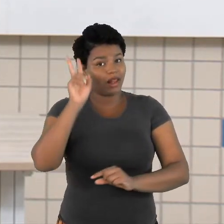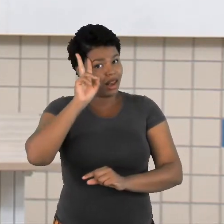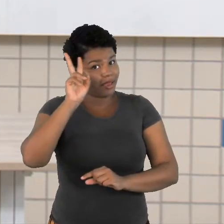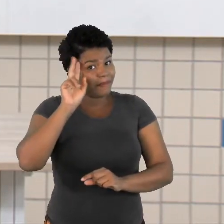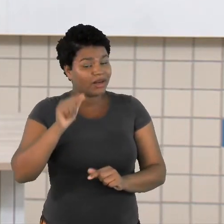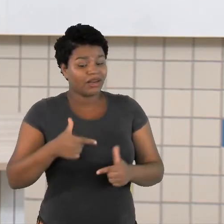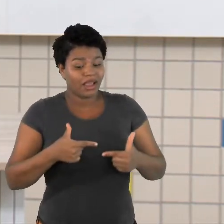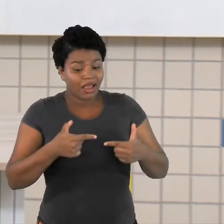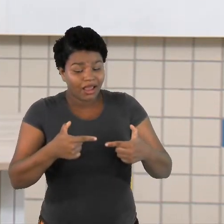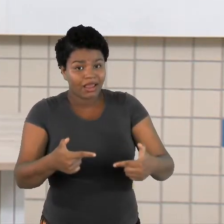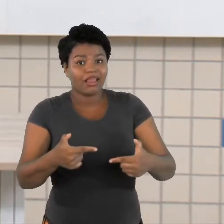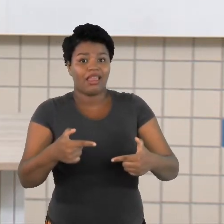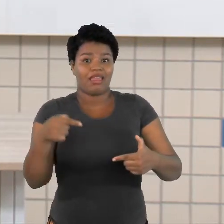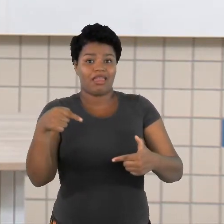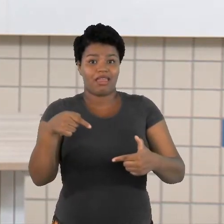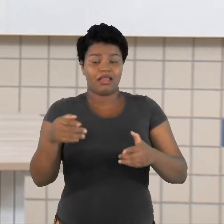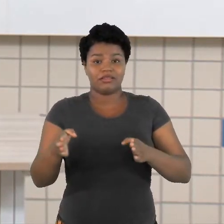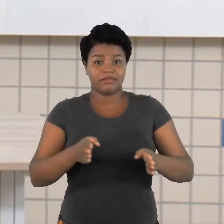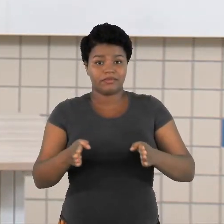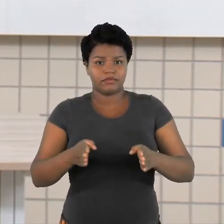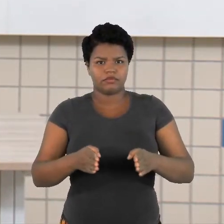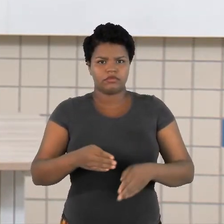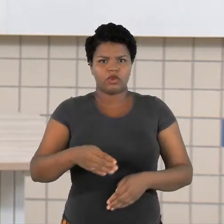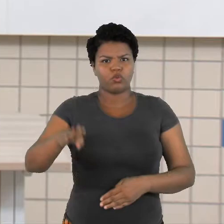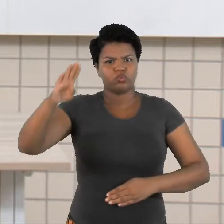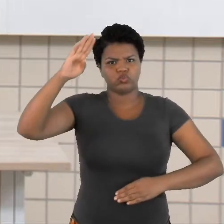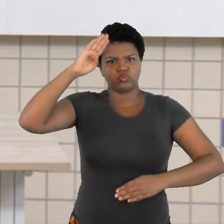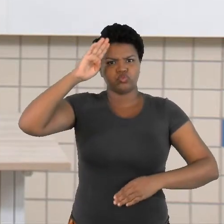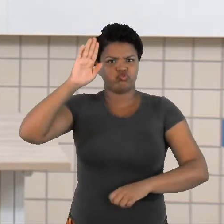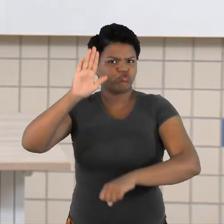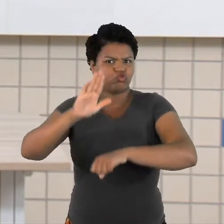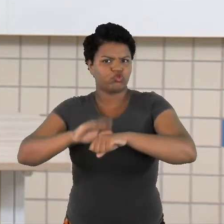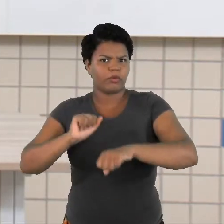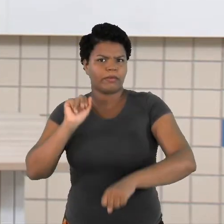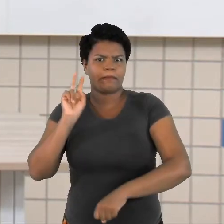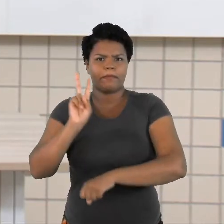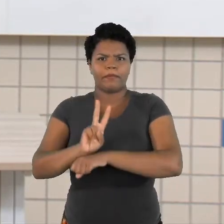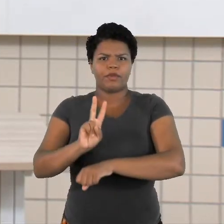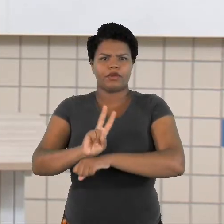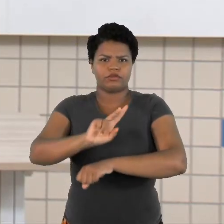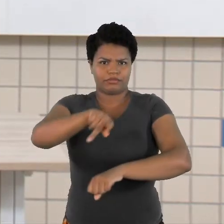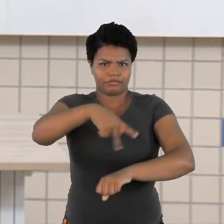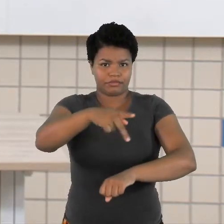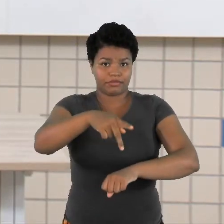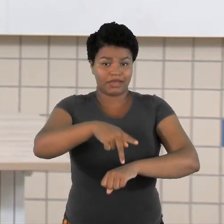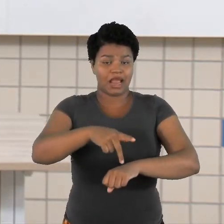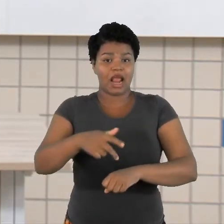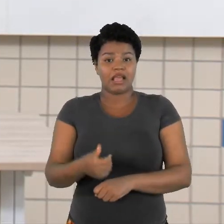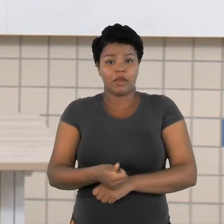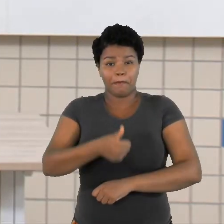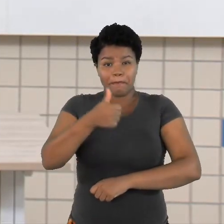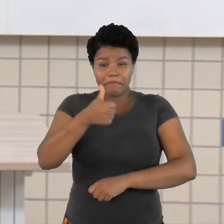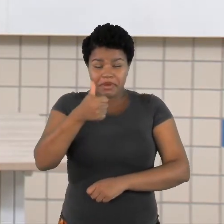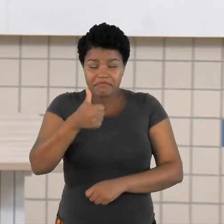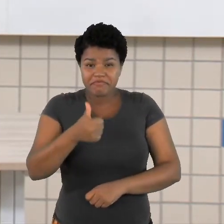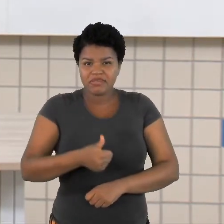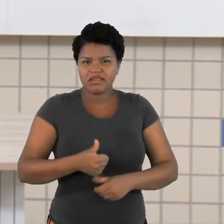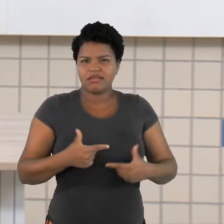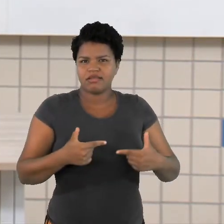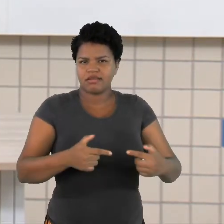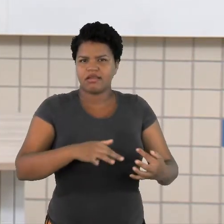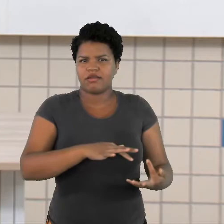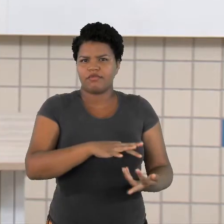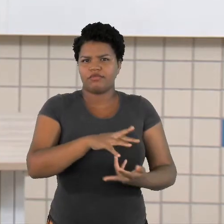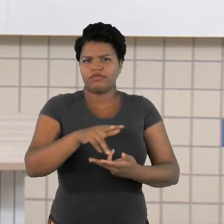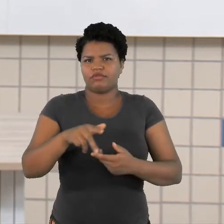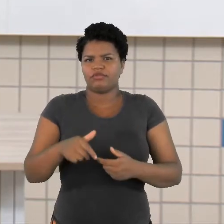as guerras, os soldados eles são chamados para proteger a sua pátria. Então, durante a Primeira Guerra Mundial, muitos soldados